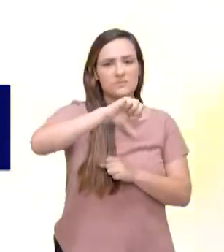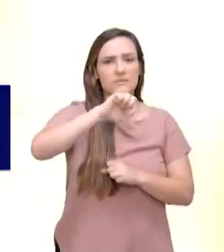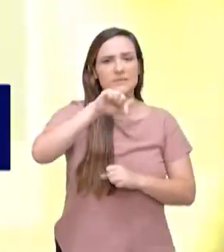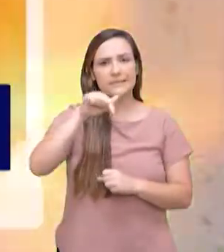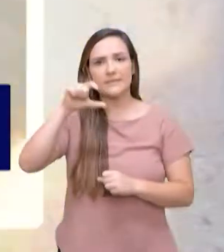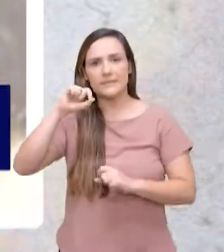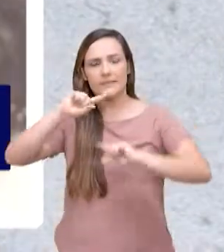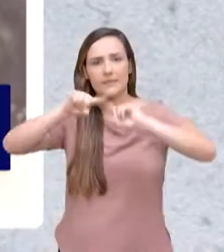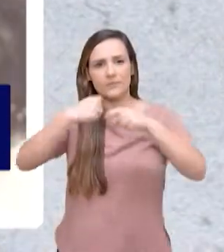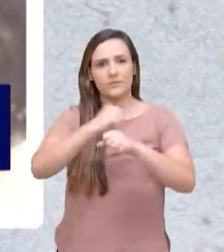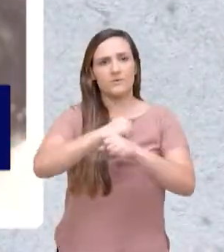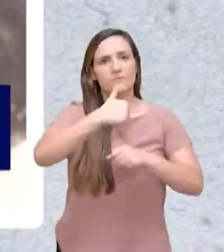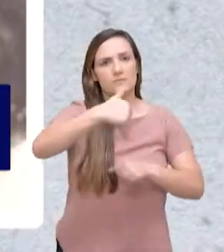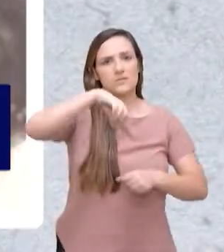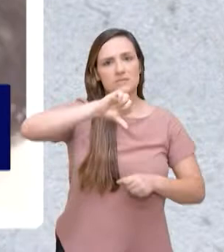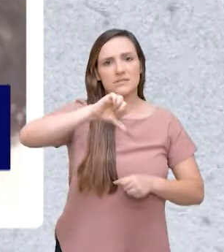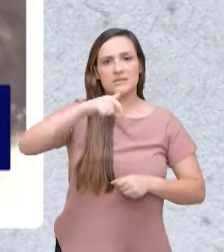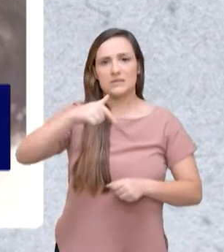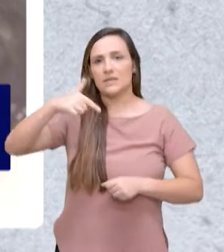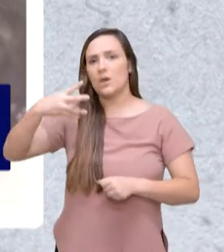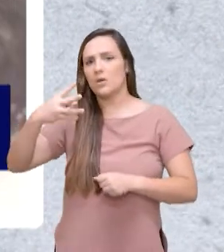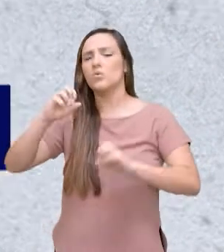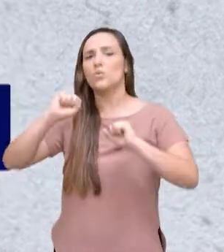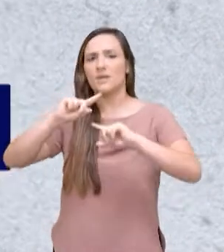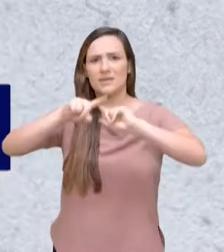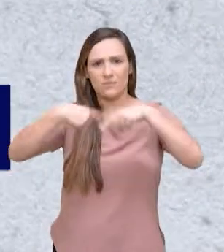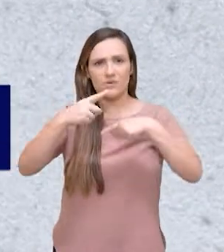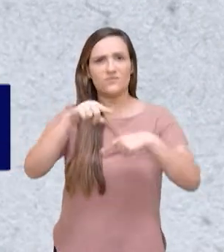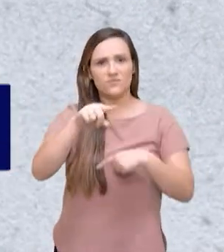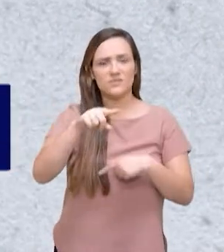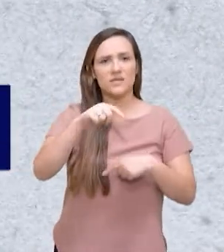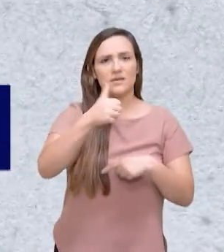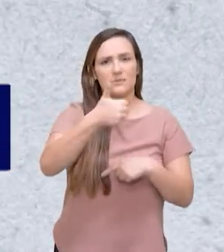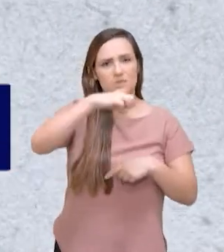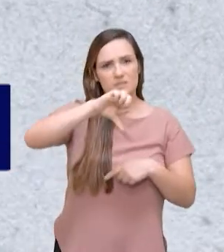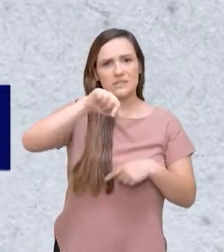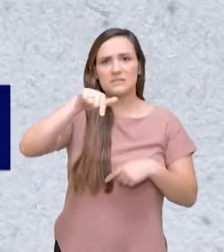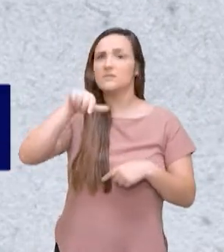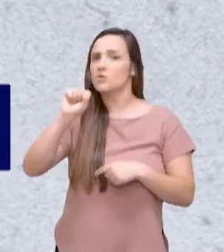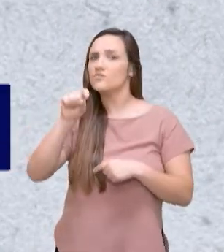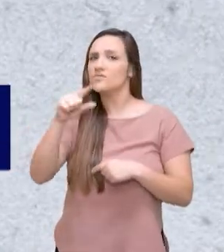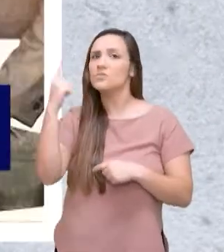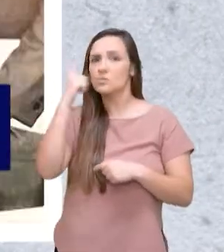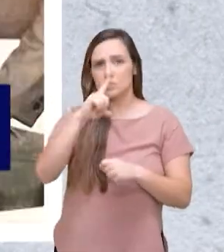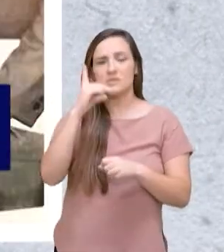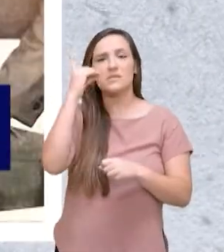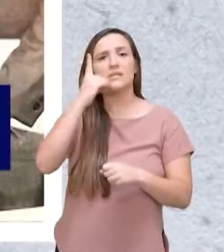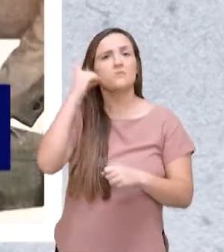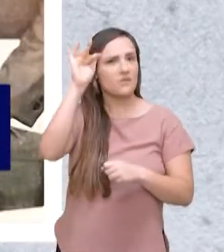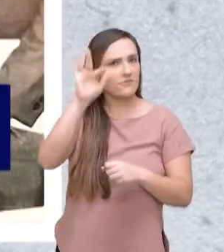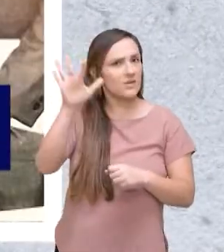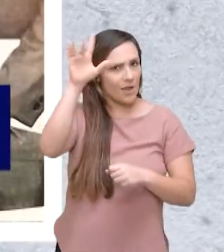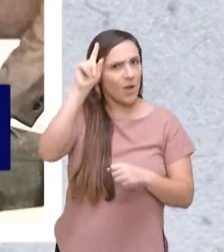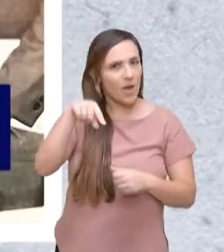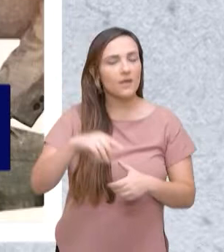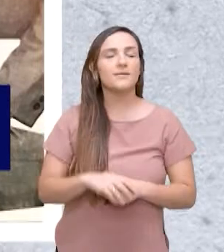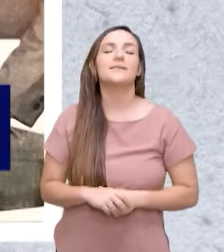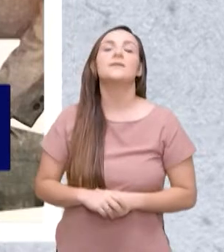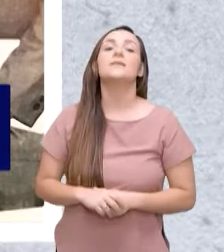reelegeu em 74, 78 o senhor foi deputado federal? Federal. Com o novo